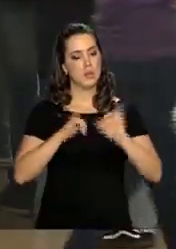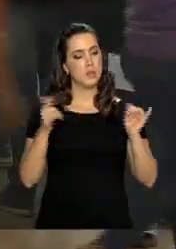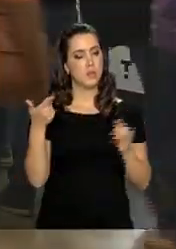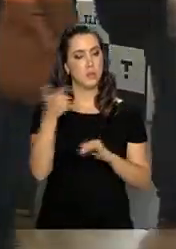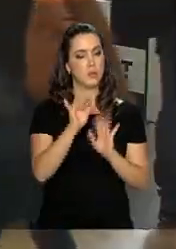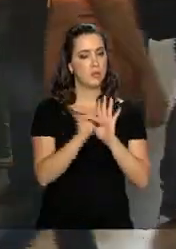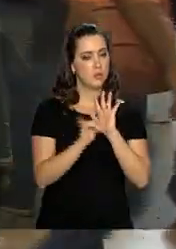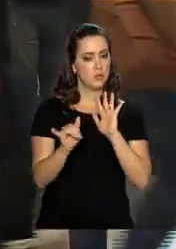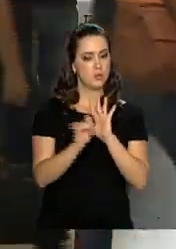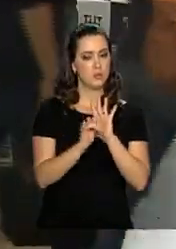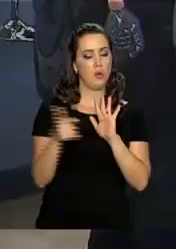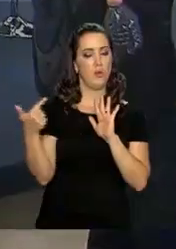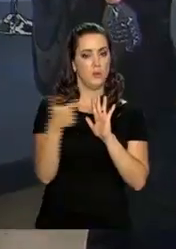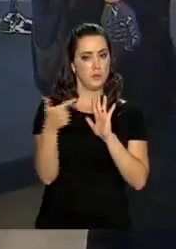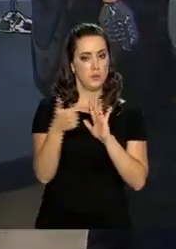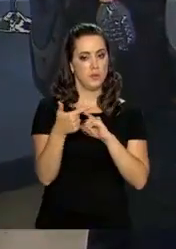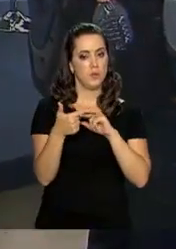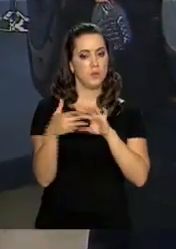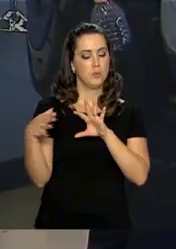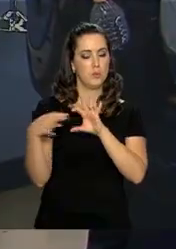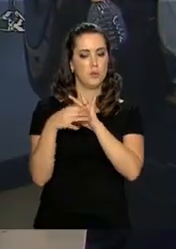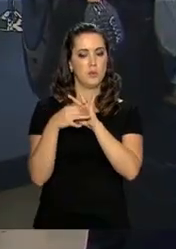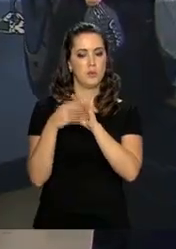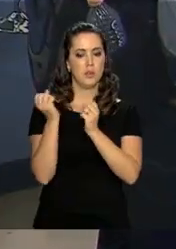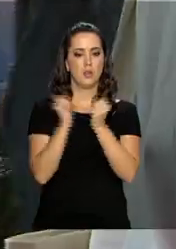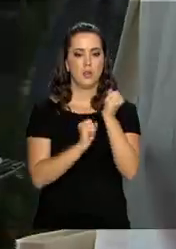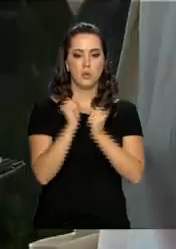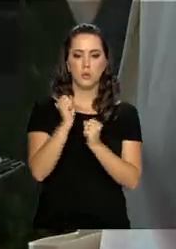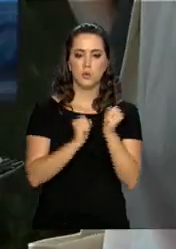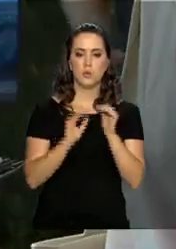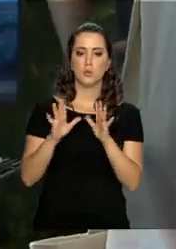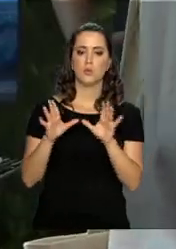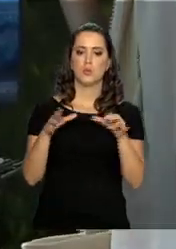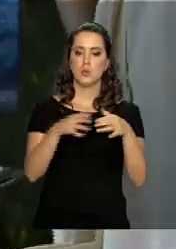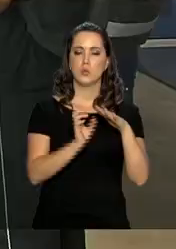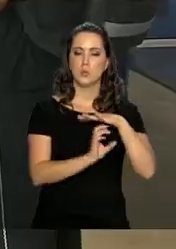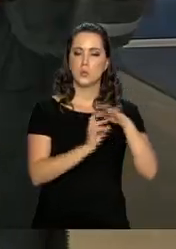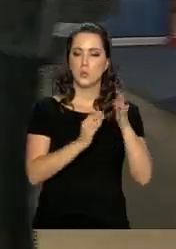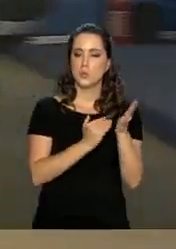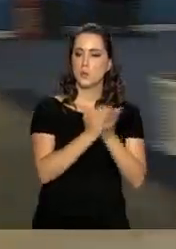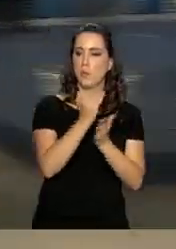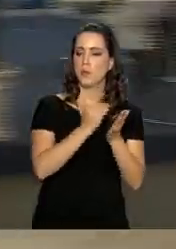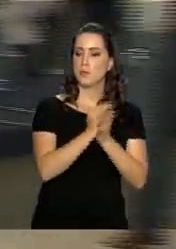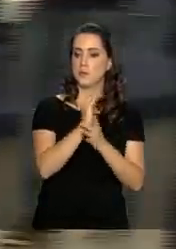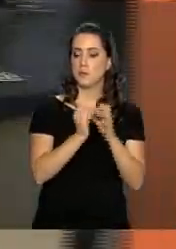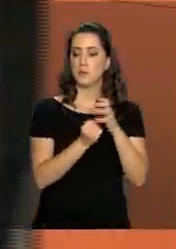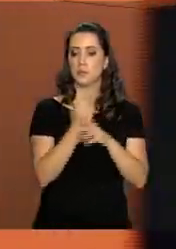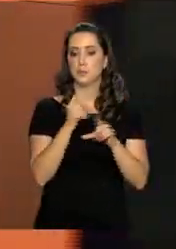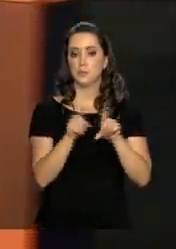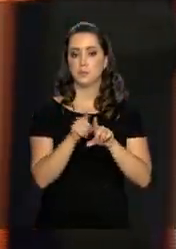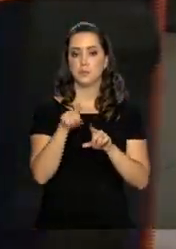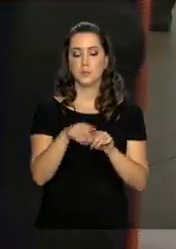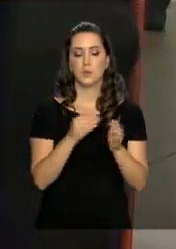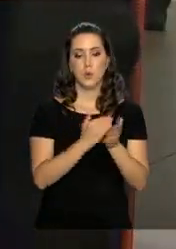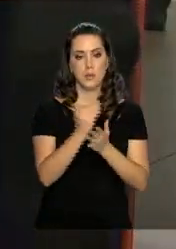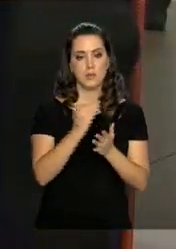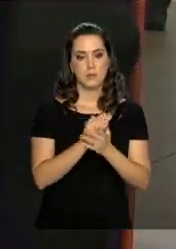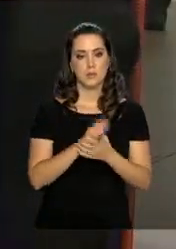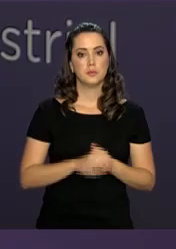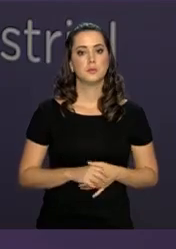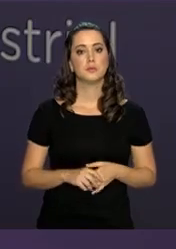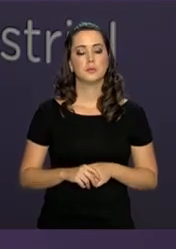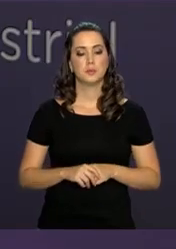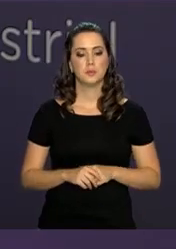um edital, o segundo para conectar a indústria às startups, que são as empresas inovadoras em início de